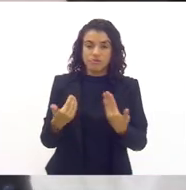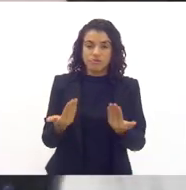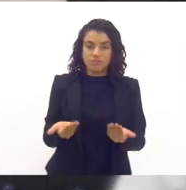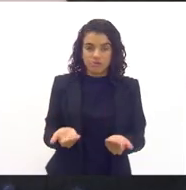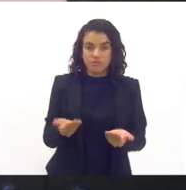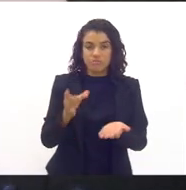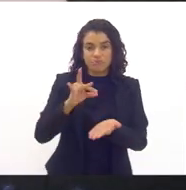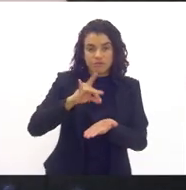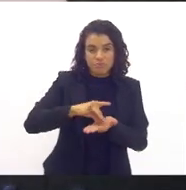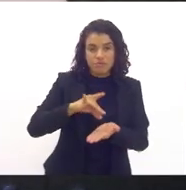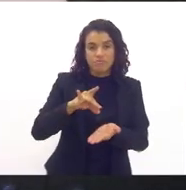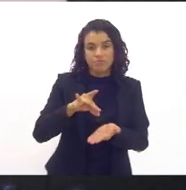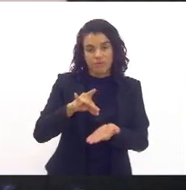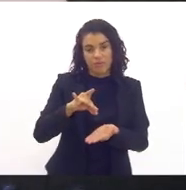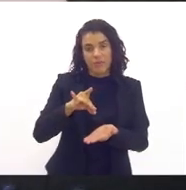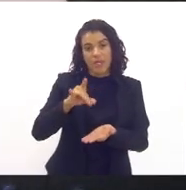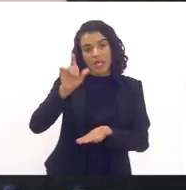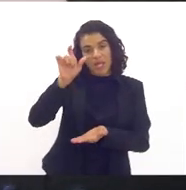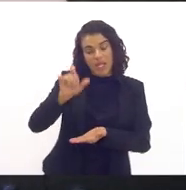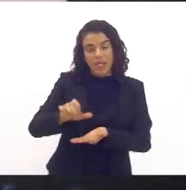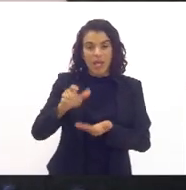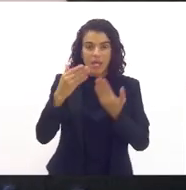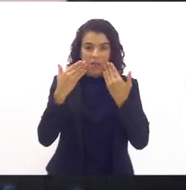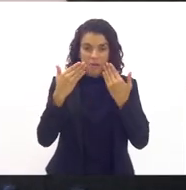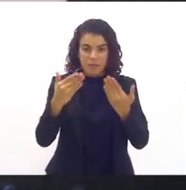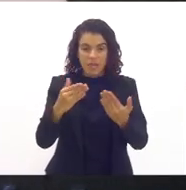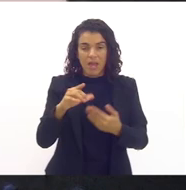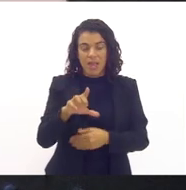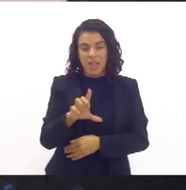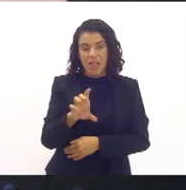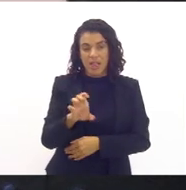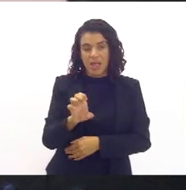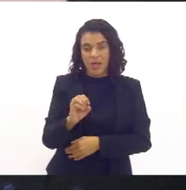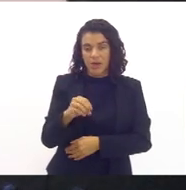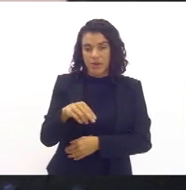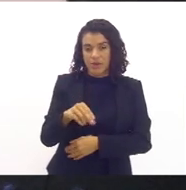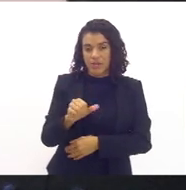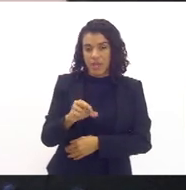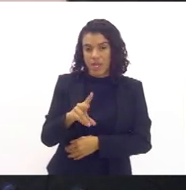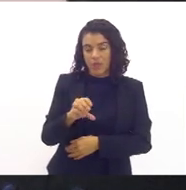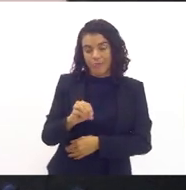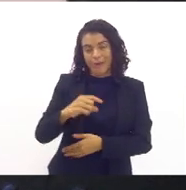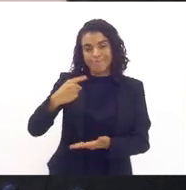E, de fato, quem faria essa apresentação é o secretário Leonardo Lobo, mas, por conta dessa agenda